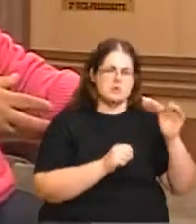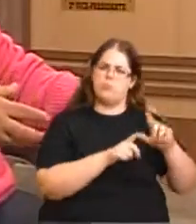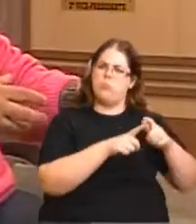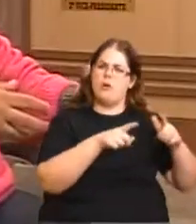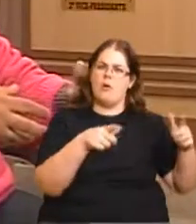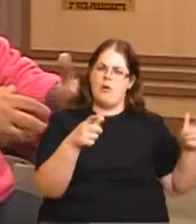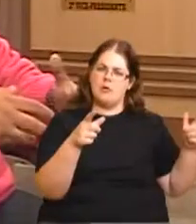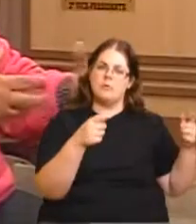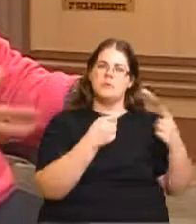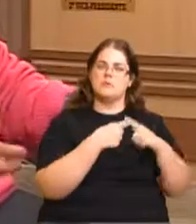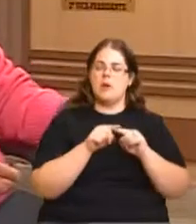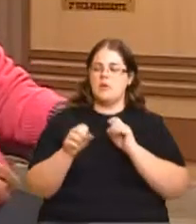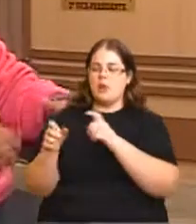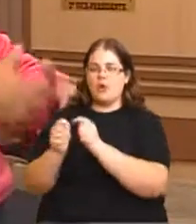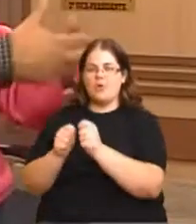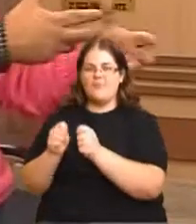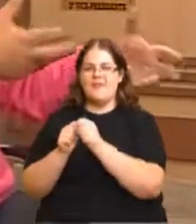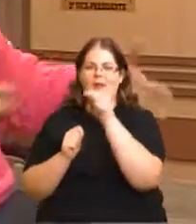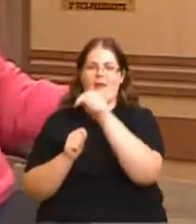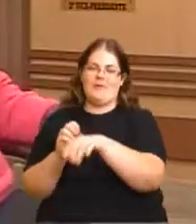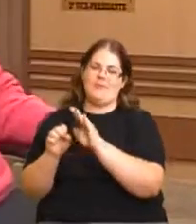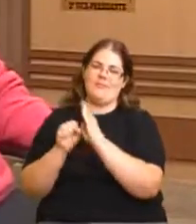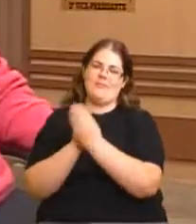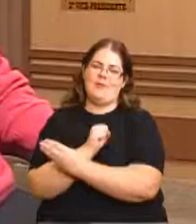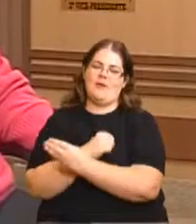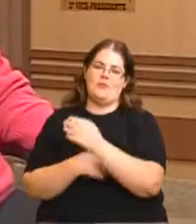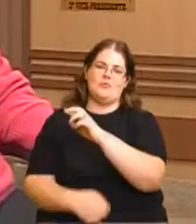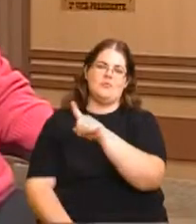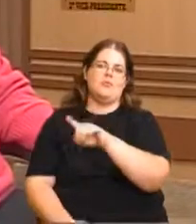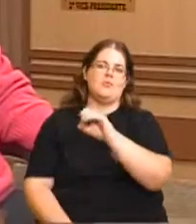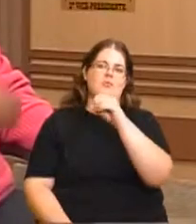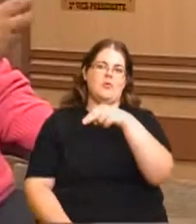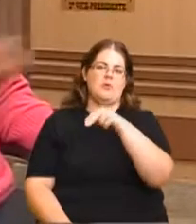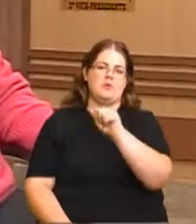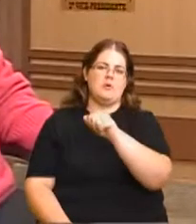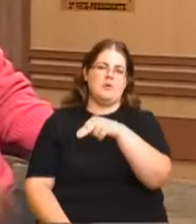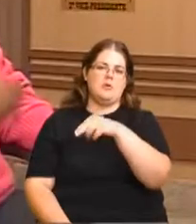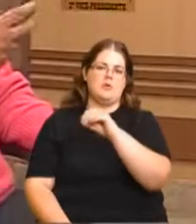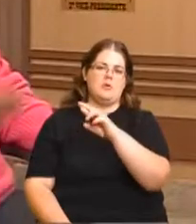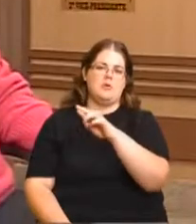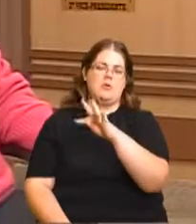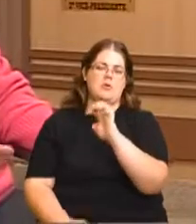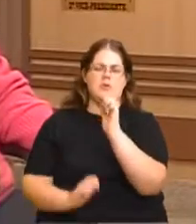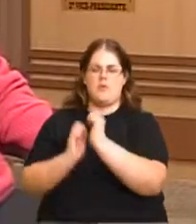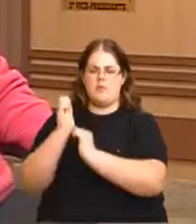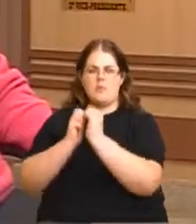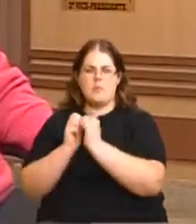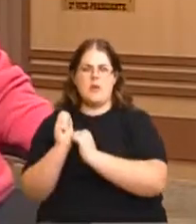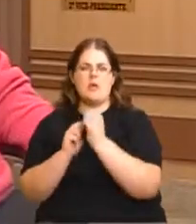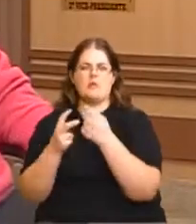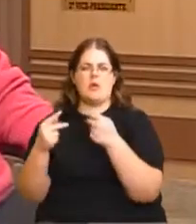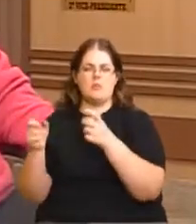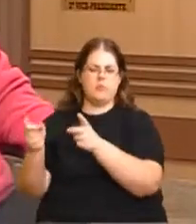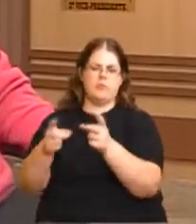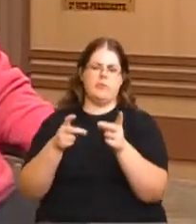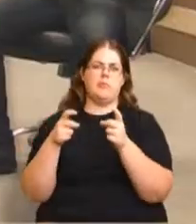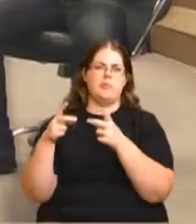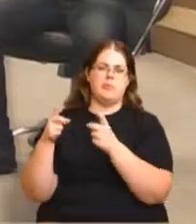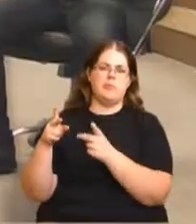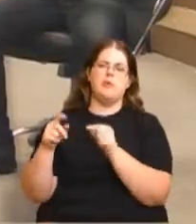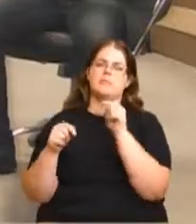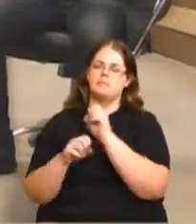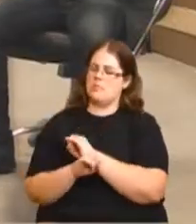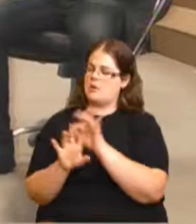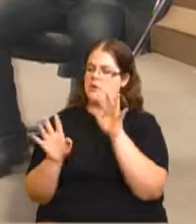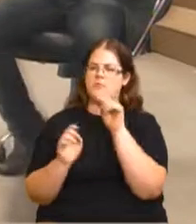centro da economia da cidade, ele está localizado na Zona Norte, em relação à indústria, comércio, essa coisa toda, né? Lá é o grande pulmão